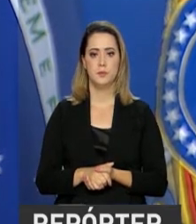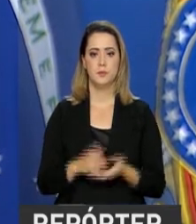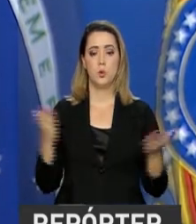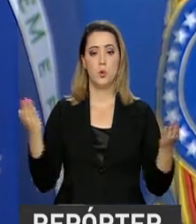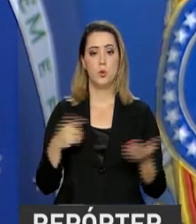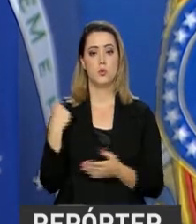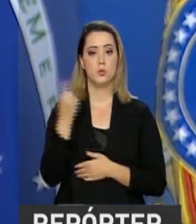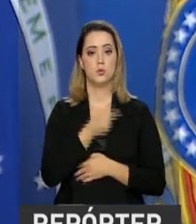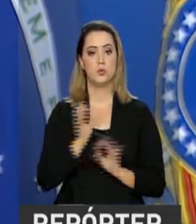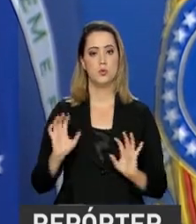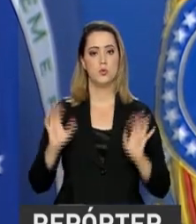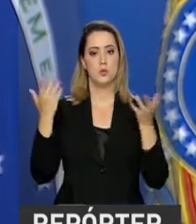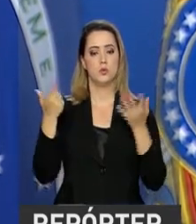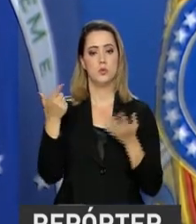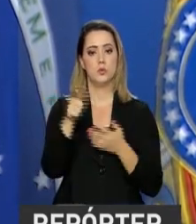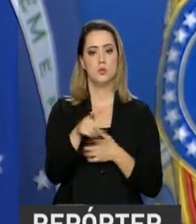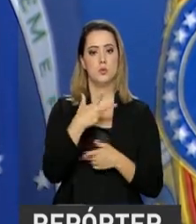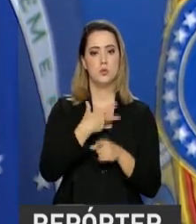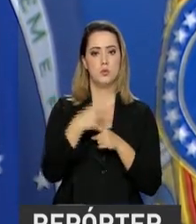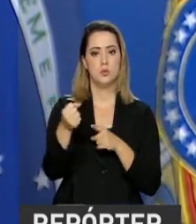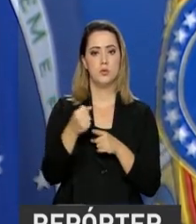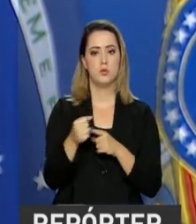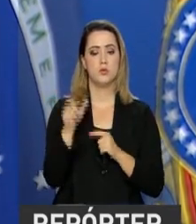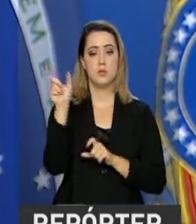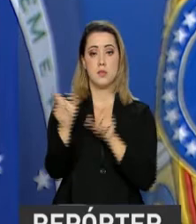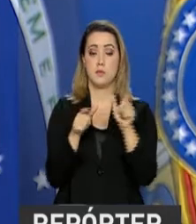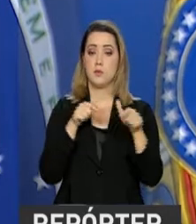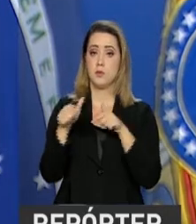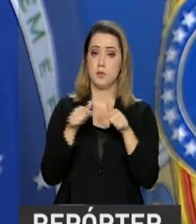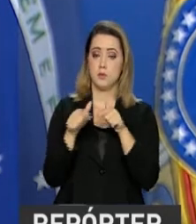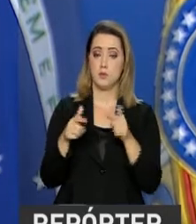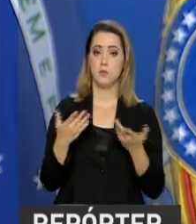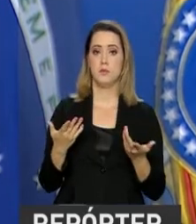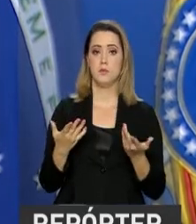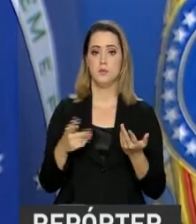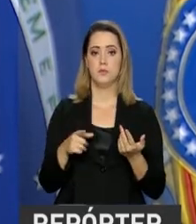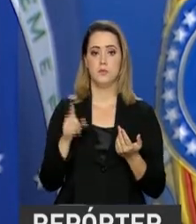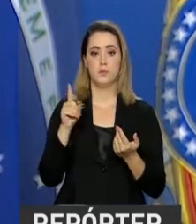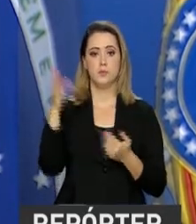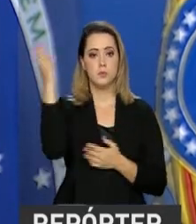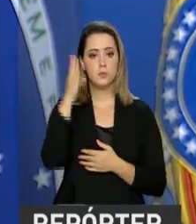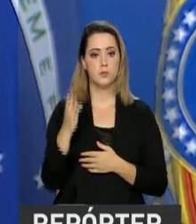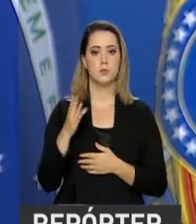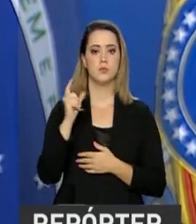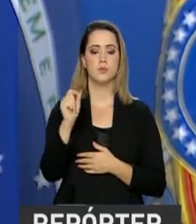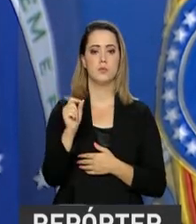mais uma conquista dos trabalhadores brasileiros